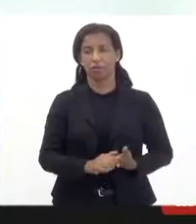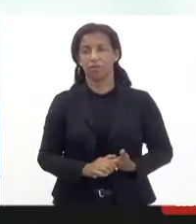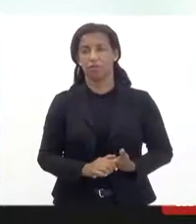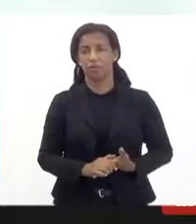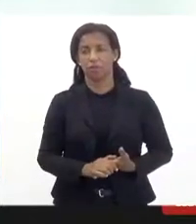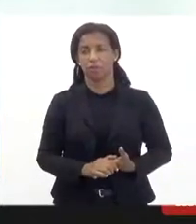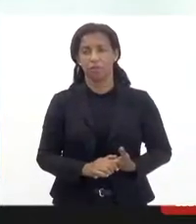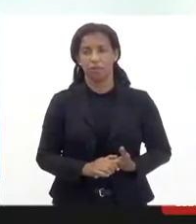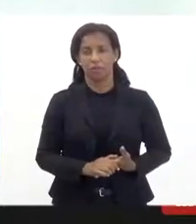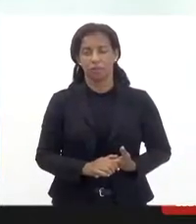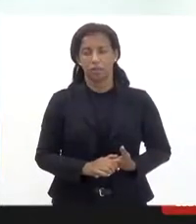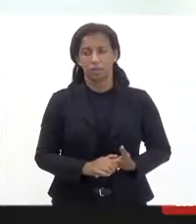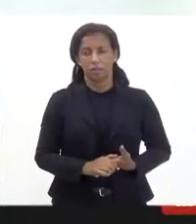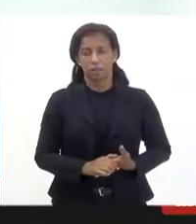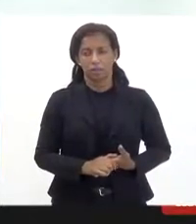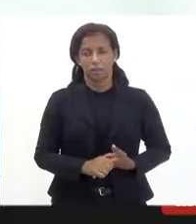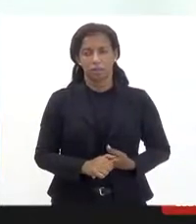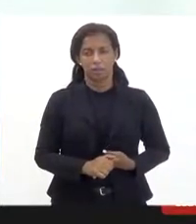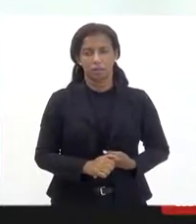através da